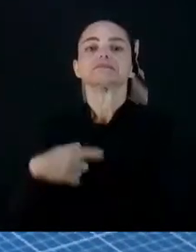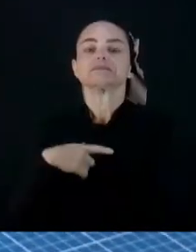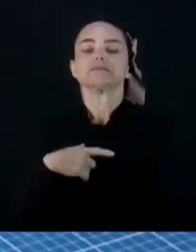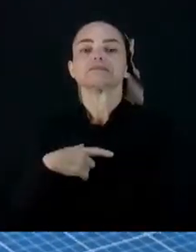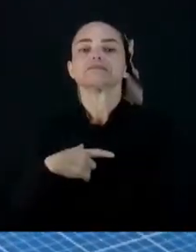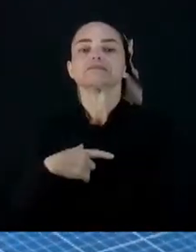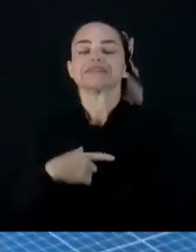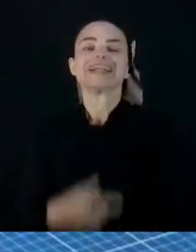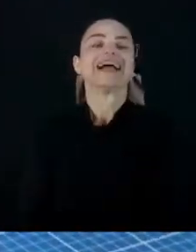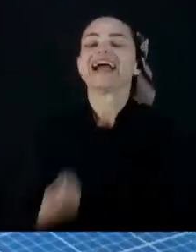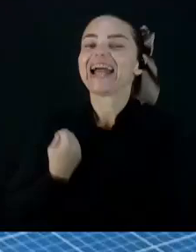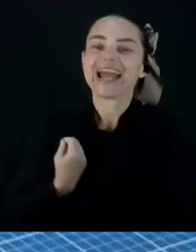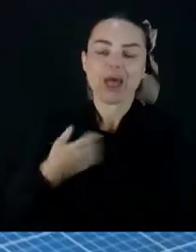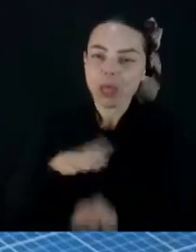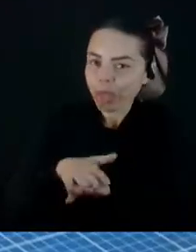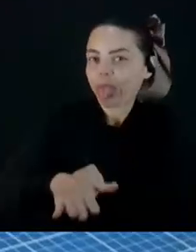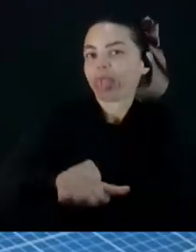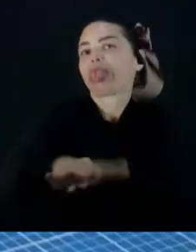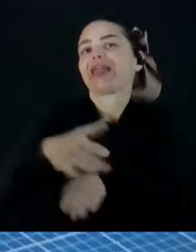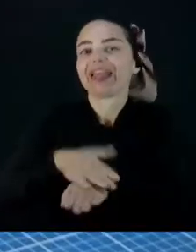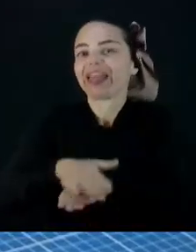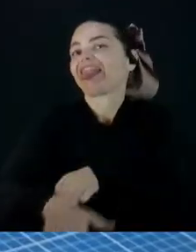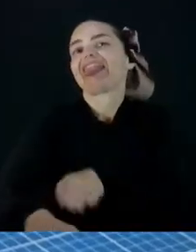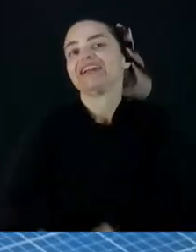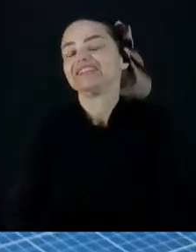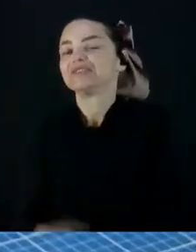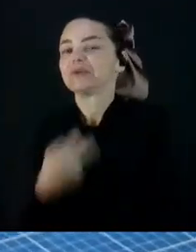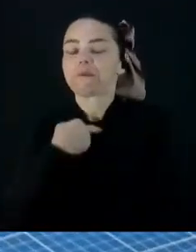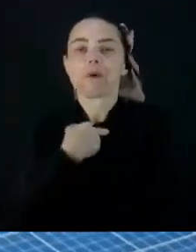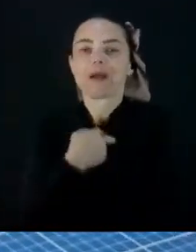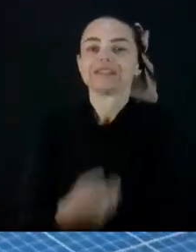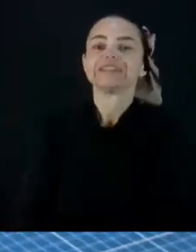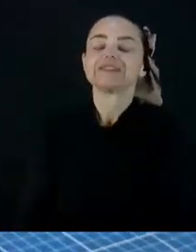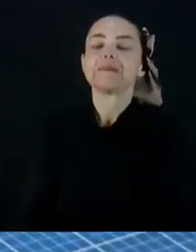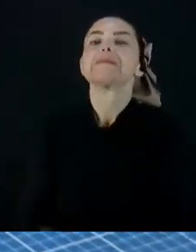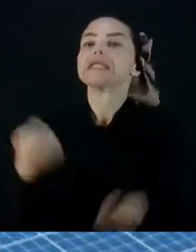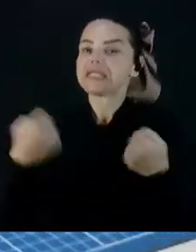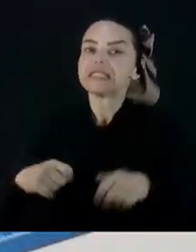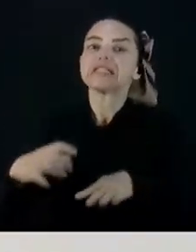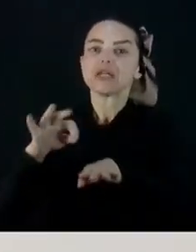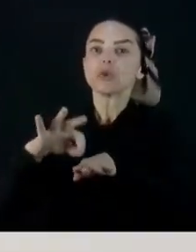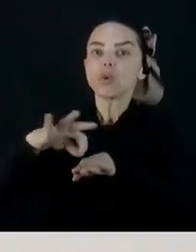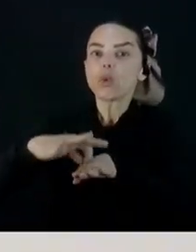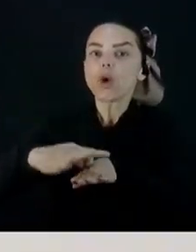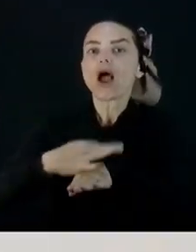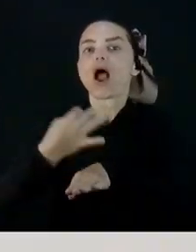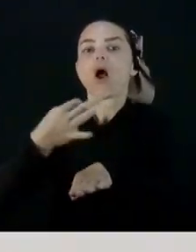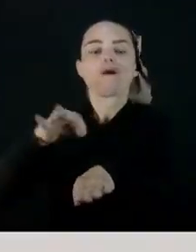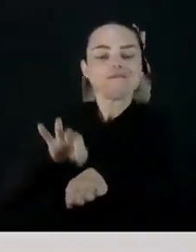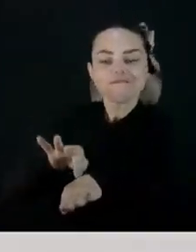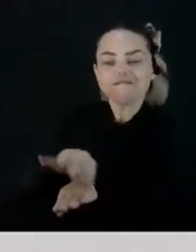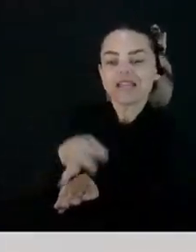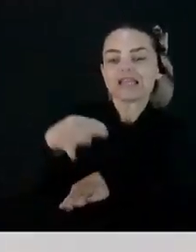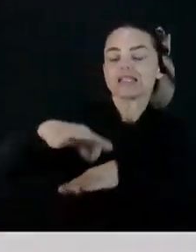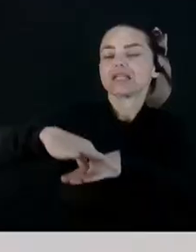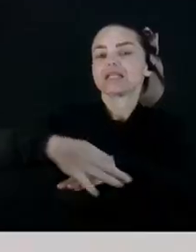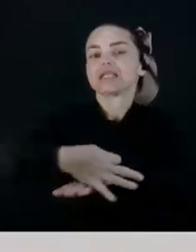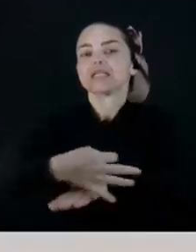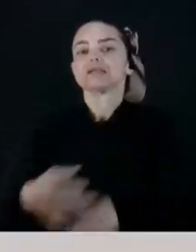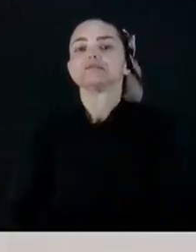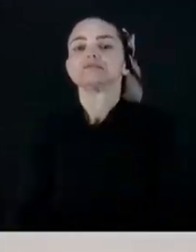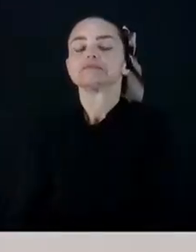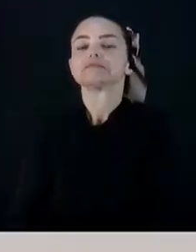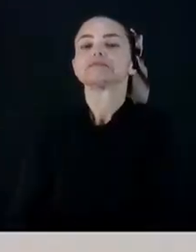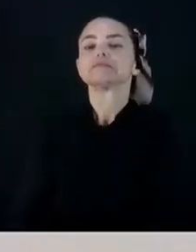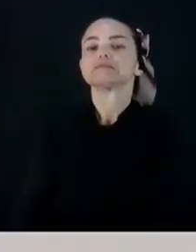ali na máquina. Eles dançam Desliza. um pouquinho, isso. E agora a gente vai passar uma costura de fora a